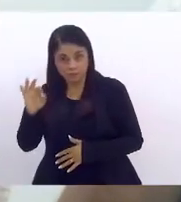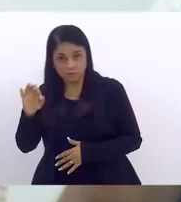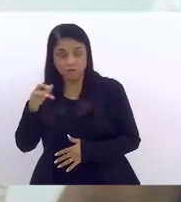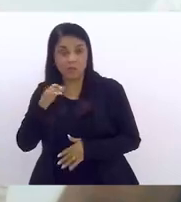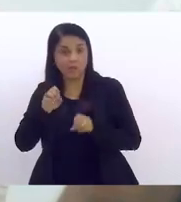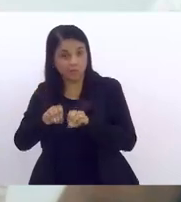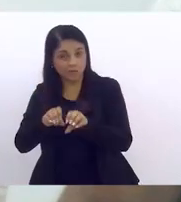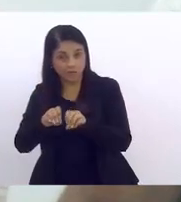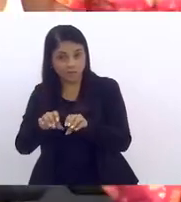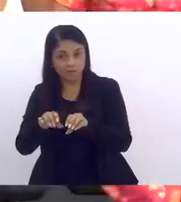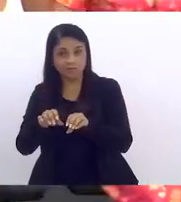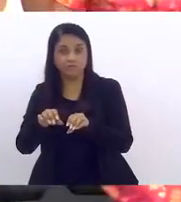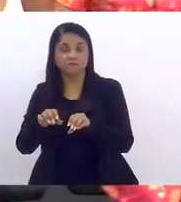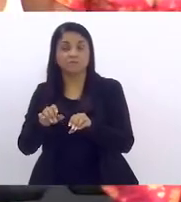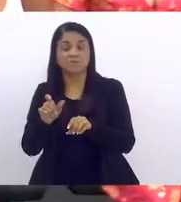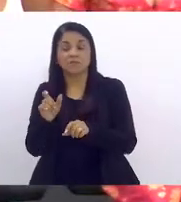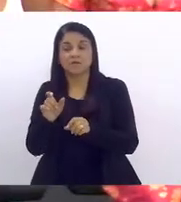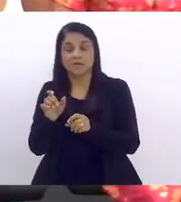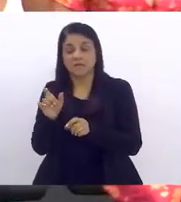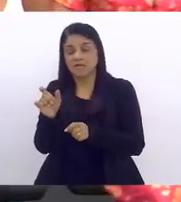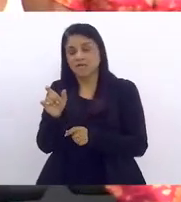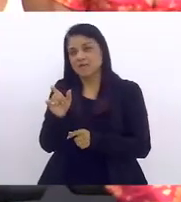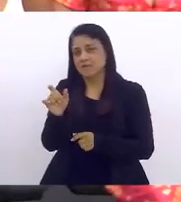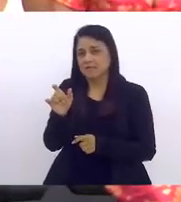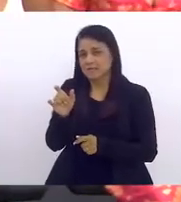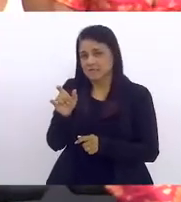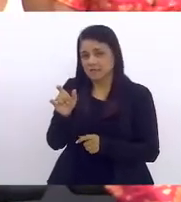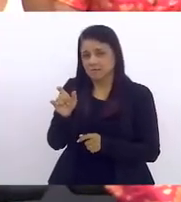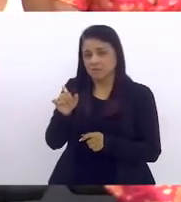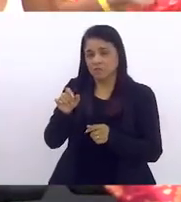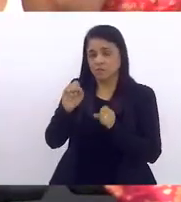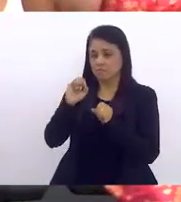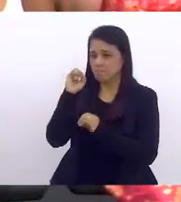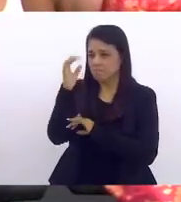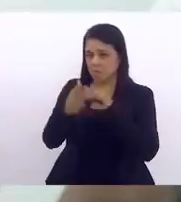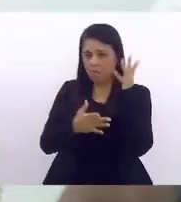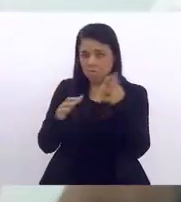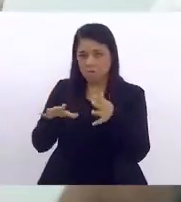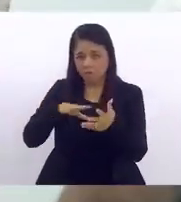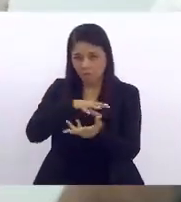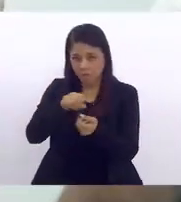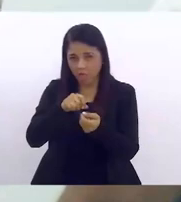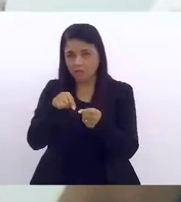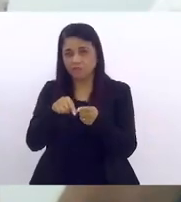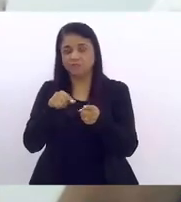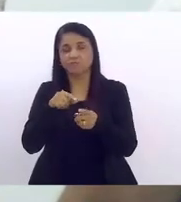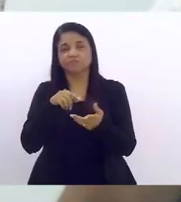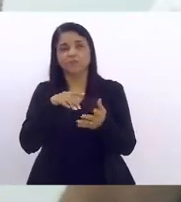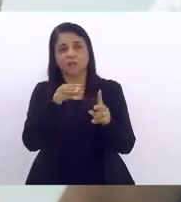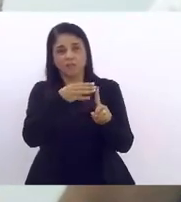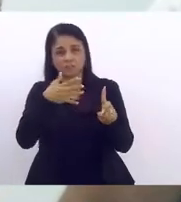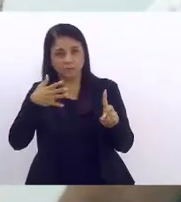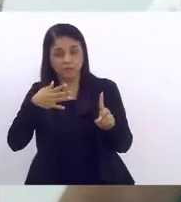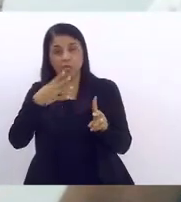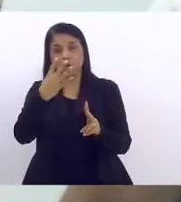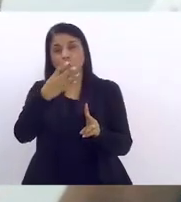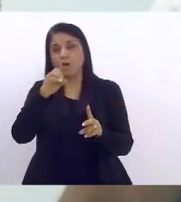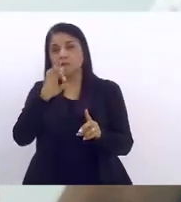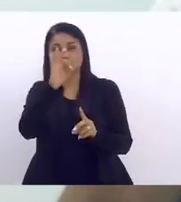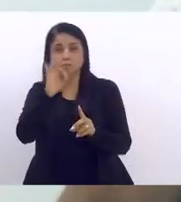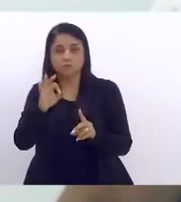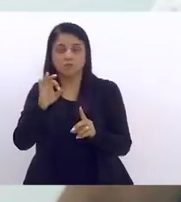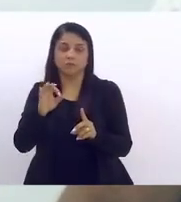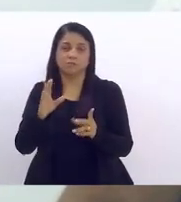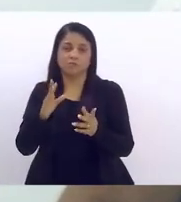na verdade, livre para fazer, por exemplo, meio ambiente, LGBT, etc., é 40% do valor das emendas